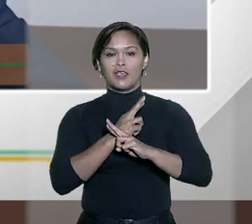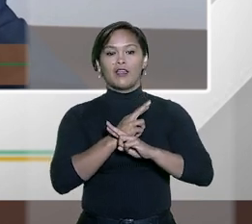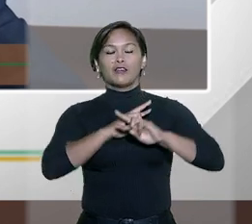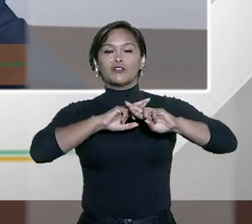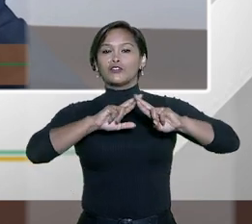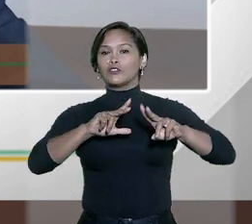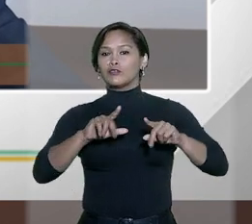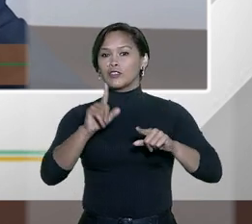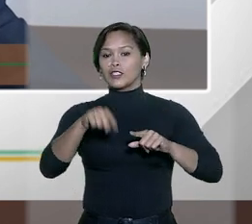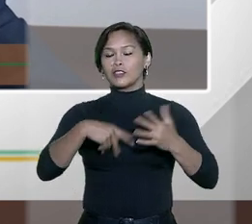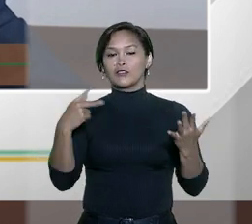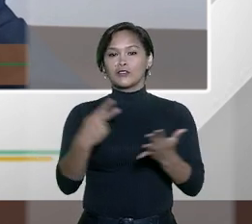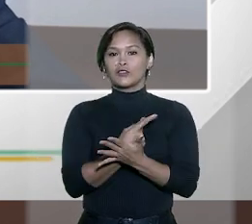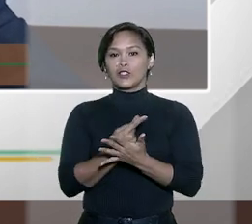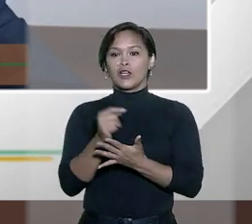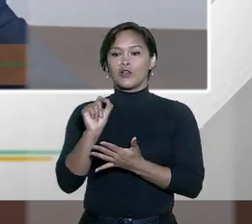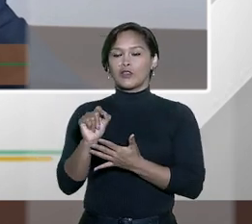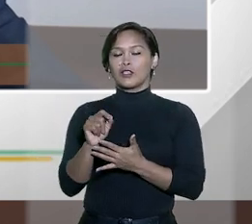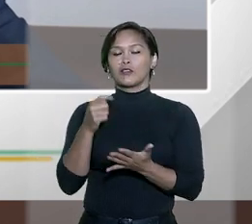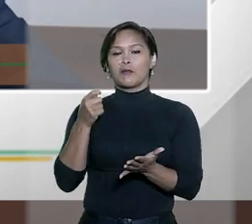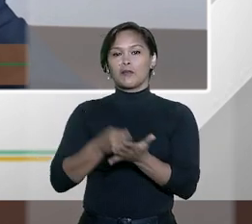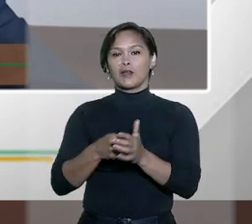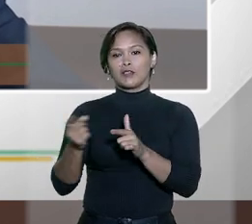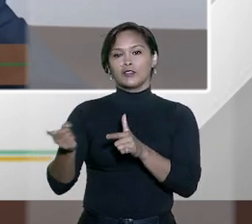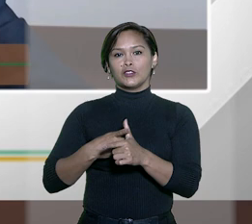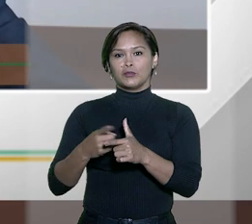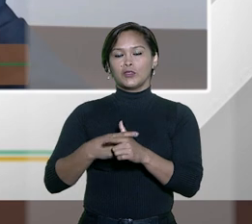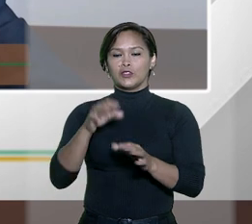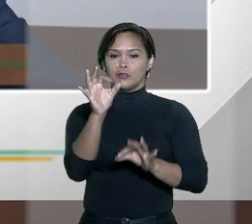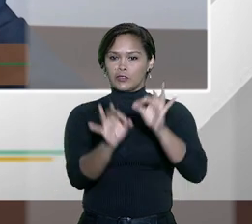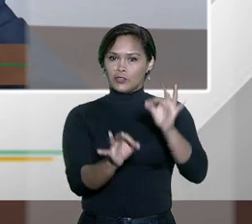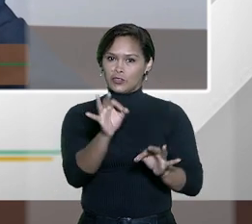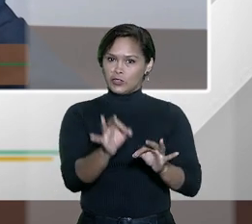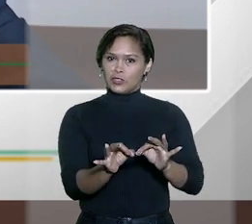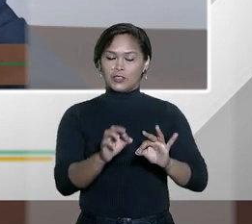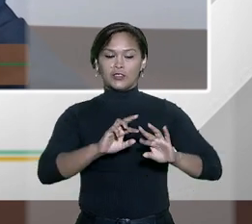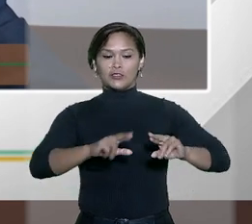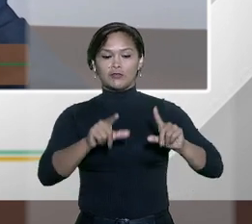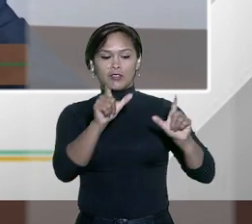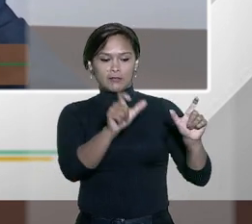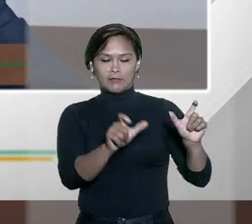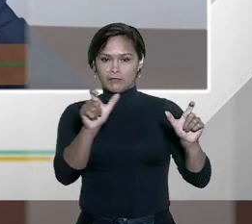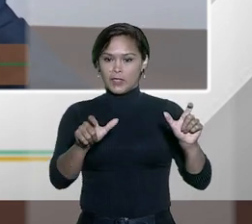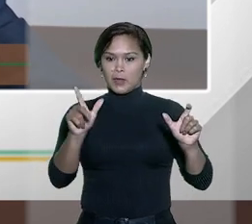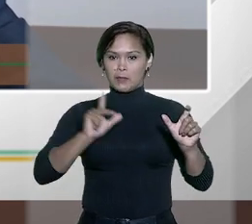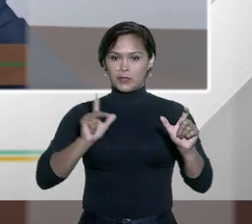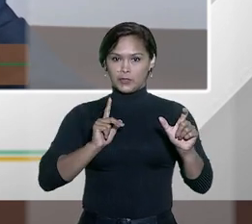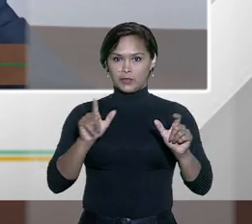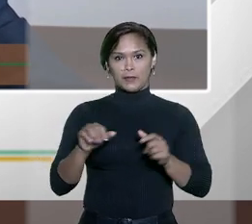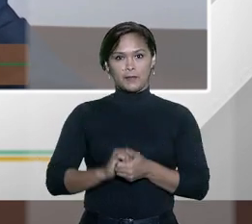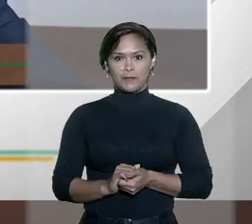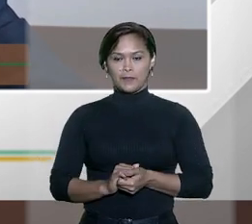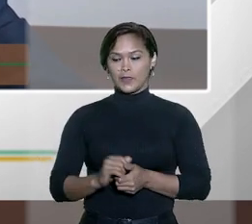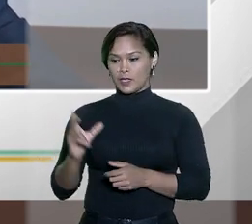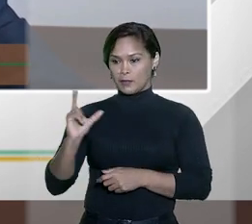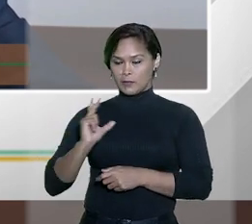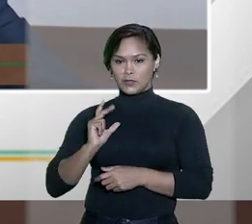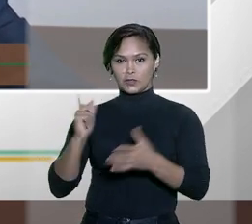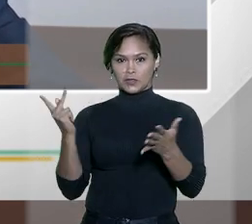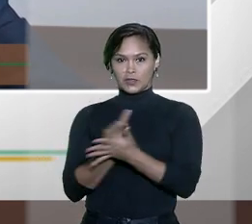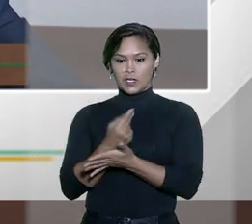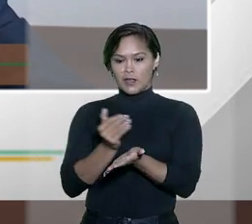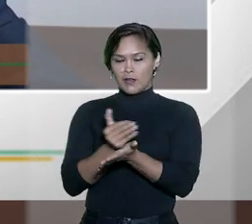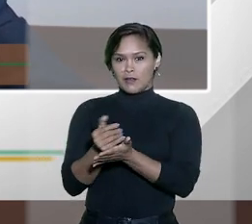bastante diferente do que ocorre com o pagamento de uma dívida judicial, entre particulares. Entre